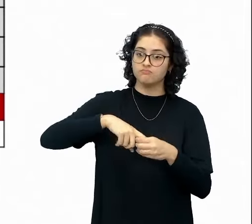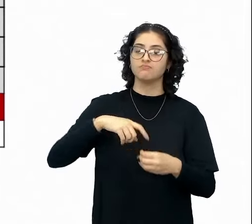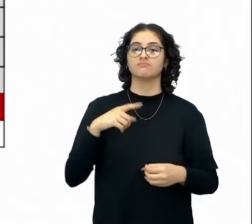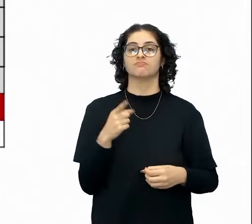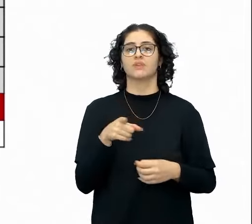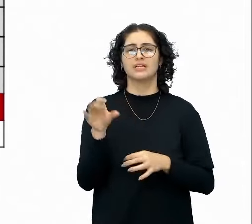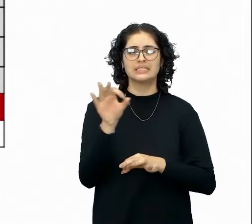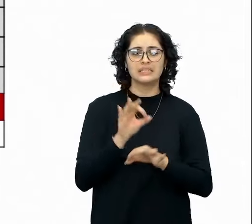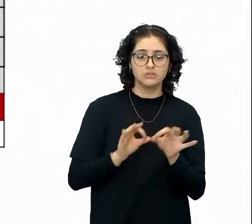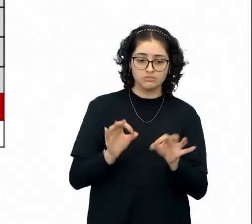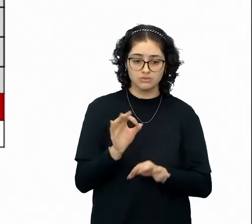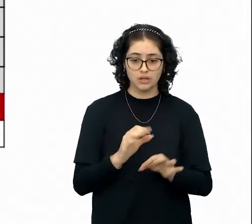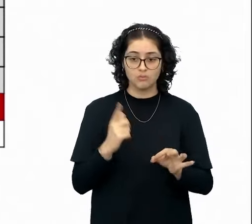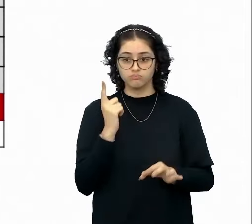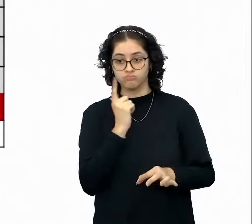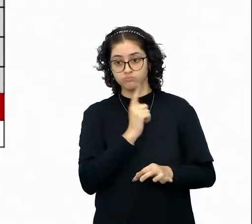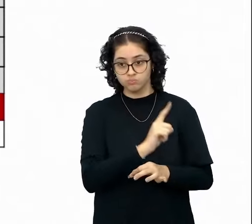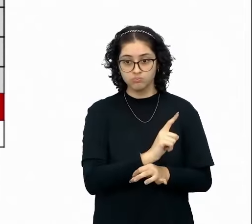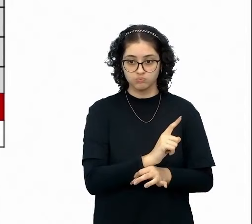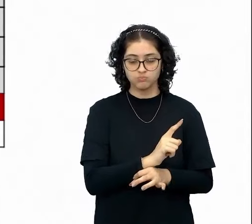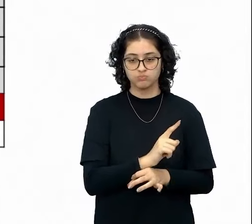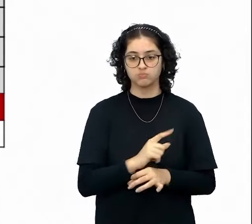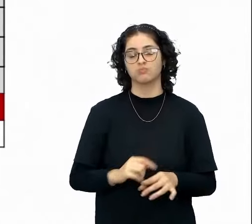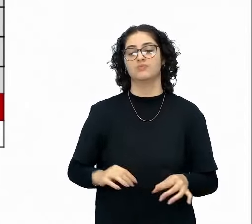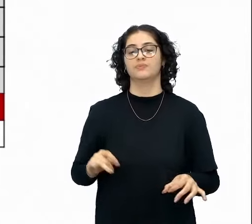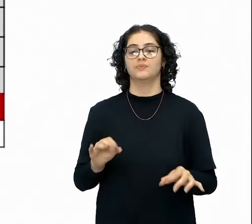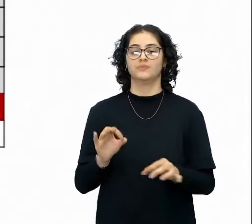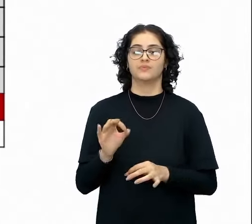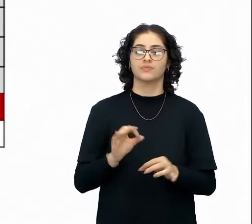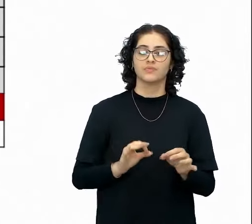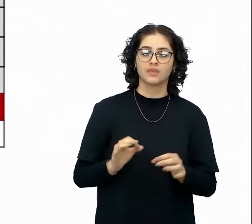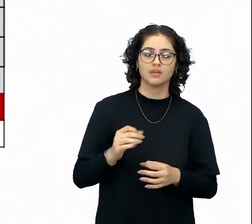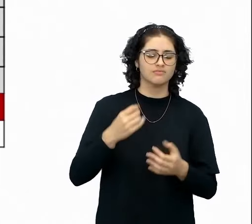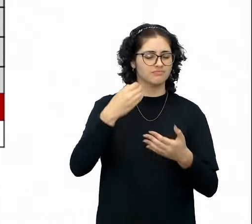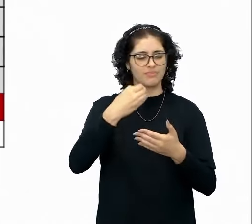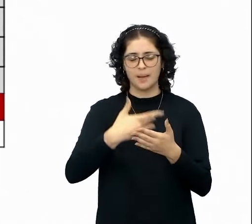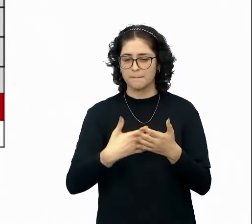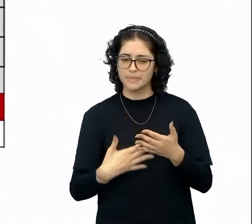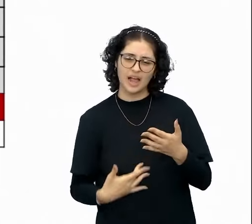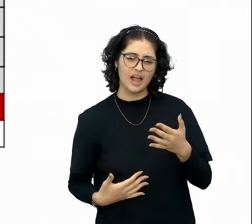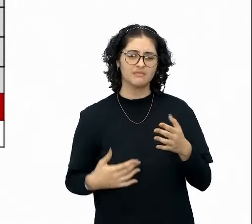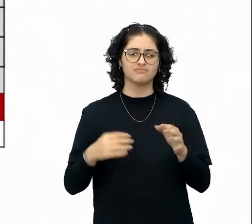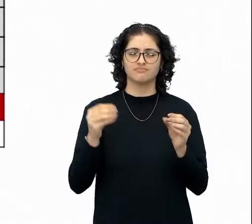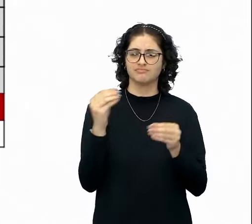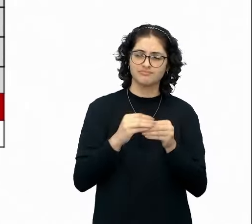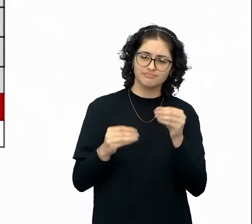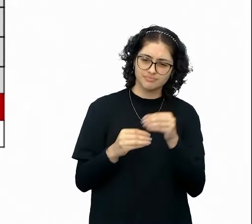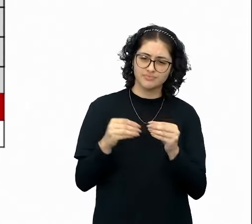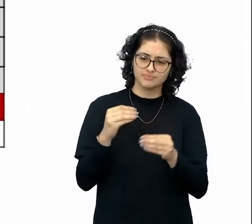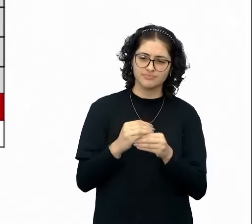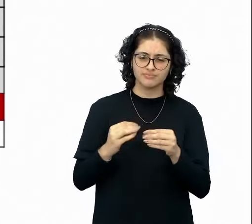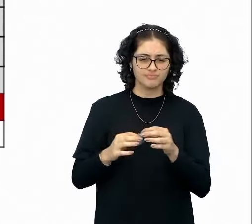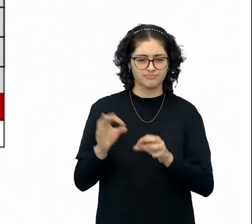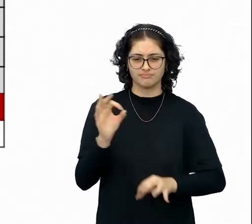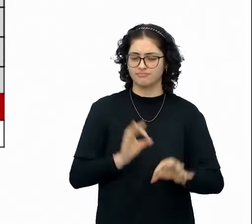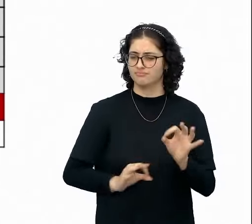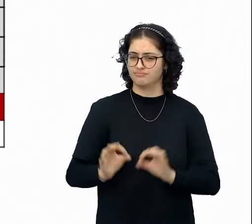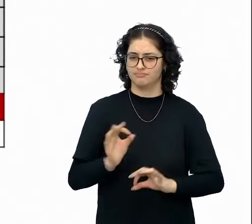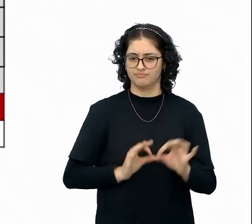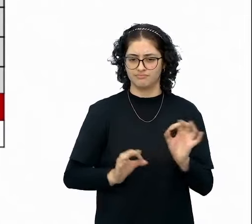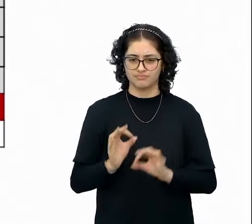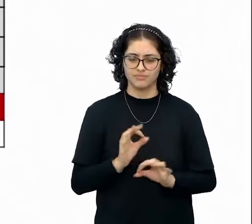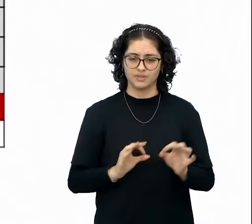se organizarem, né? Eu digo organização de pauta, né, do coordenador, organização de vocês,